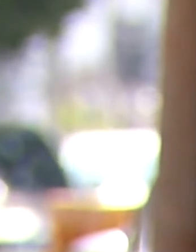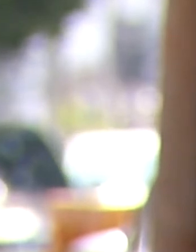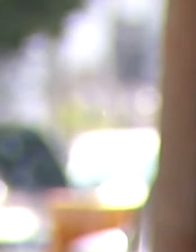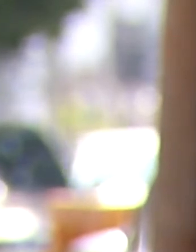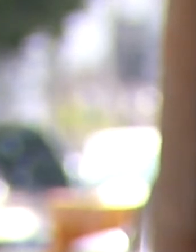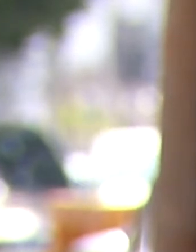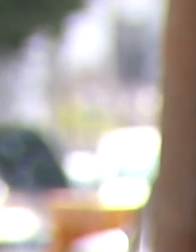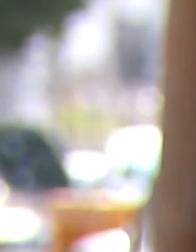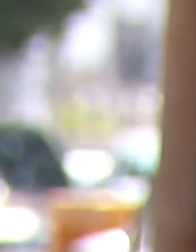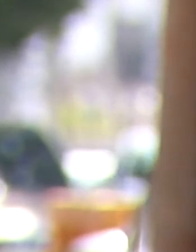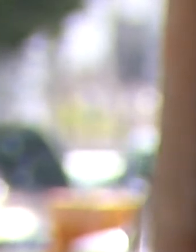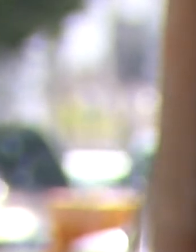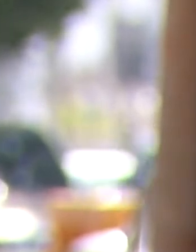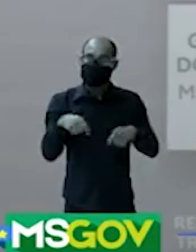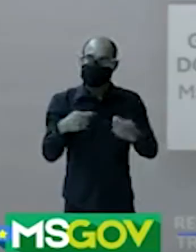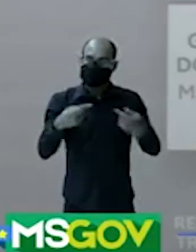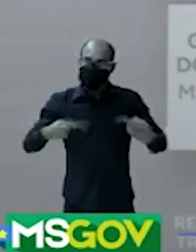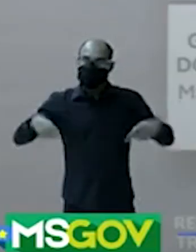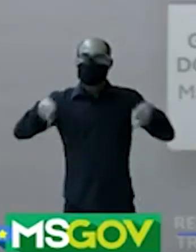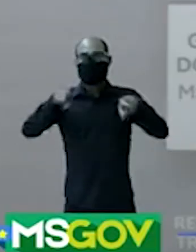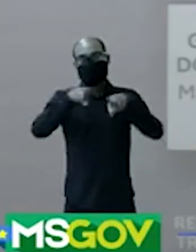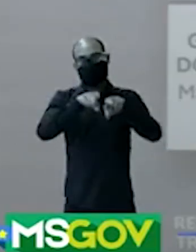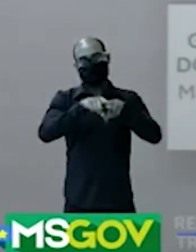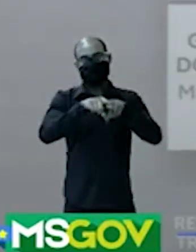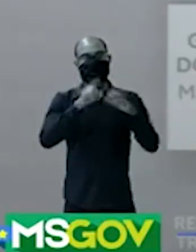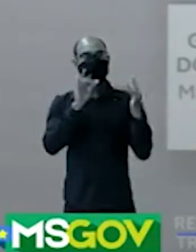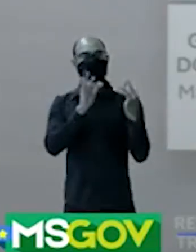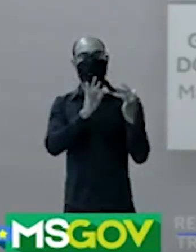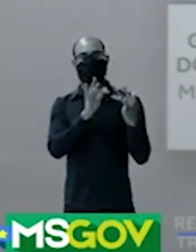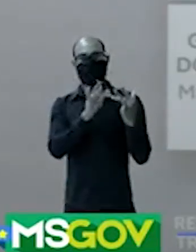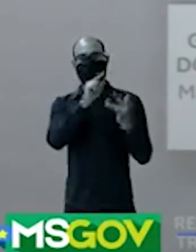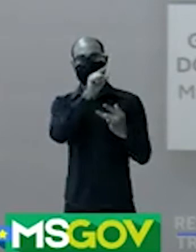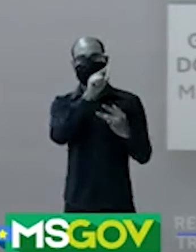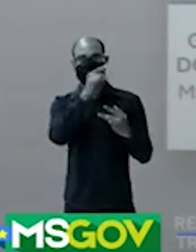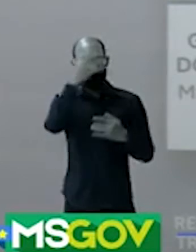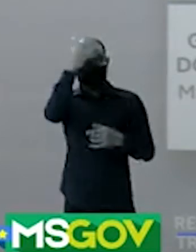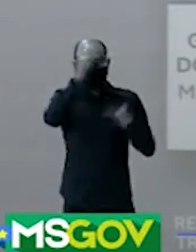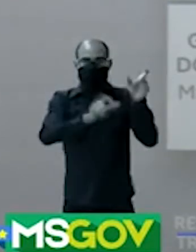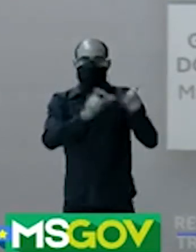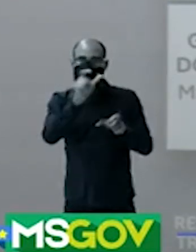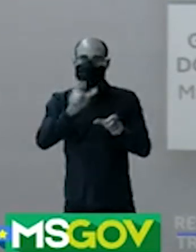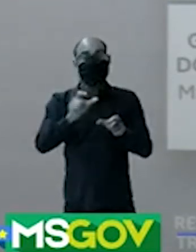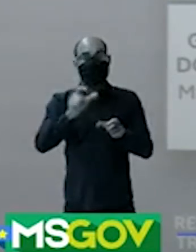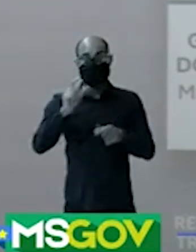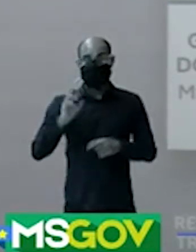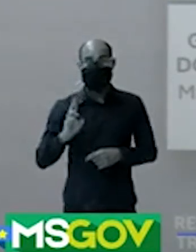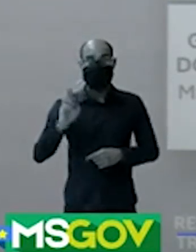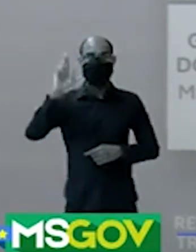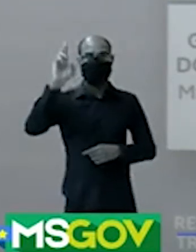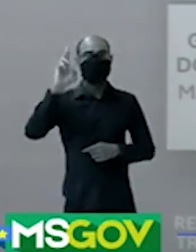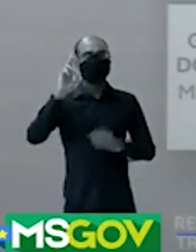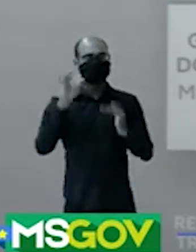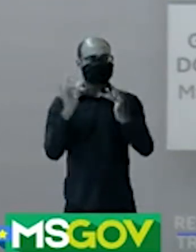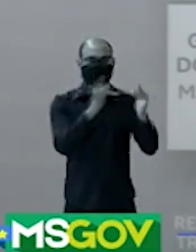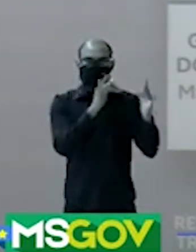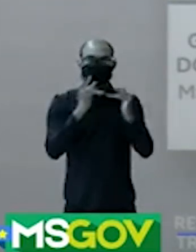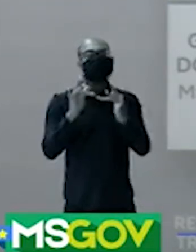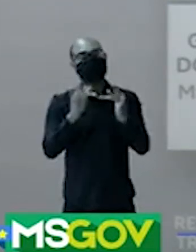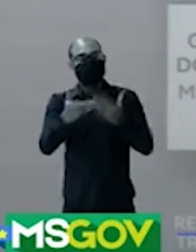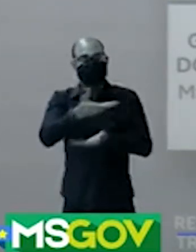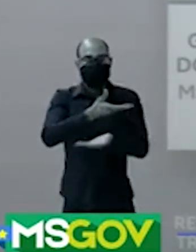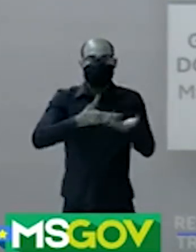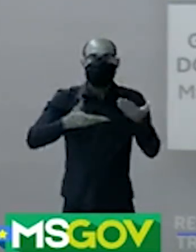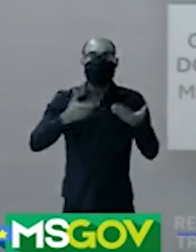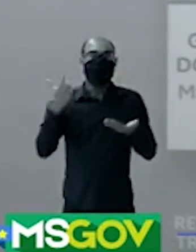em 1,08 por cento e nós ele me matava de Contagem nós haveremos de ter um